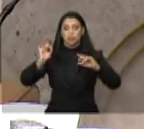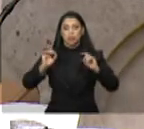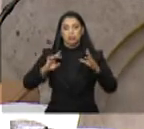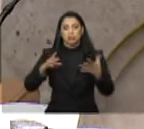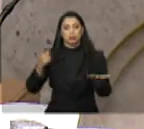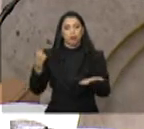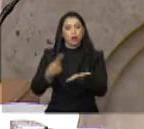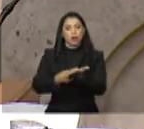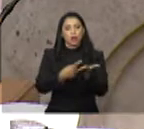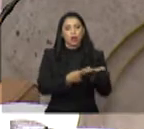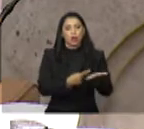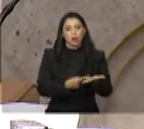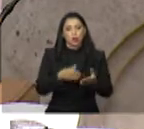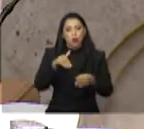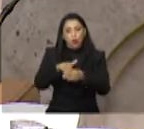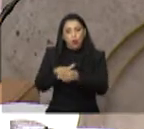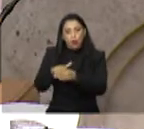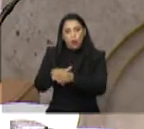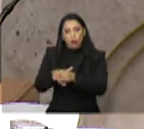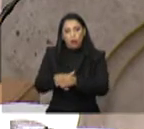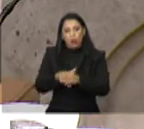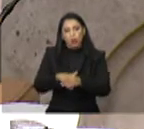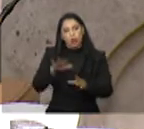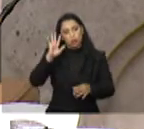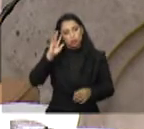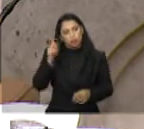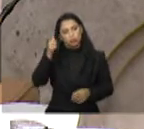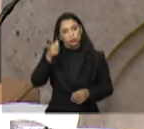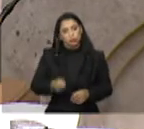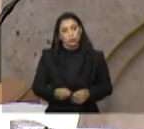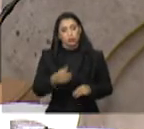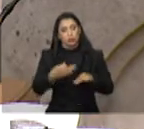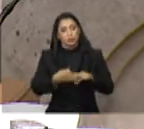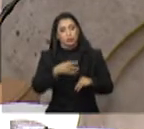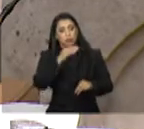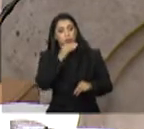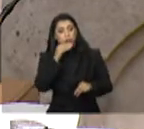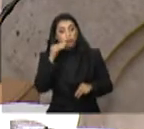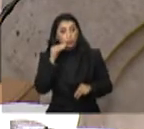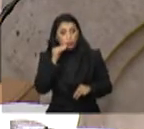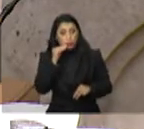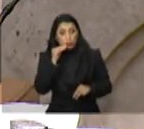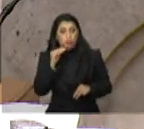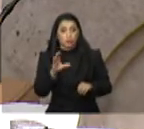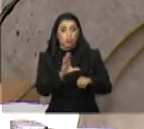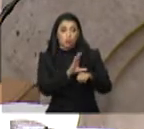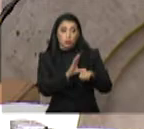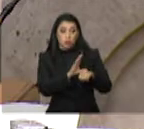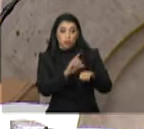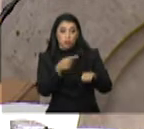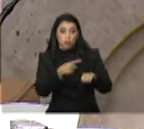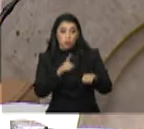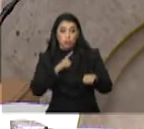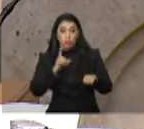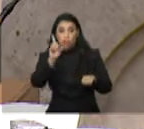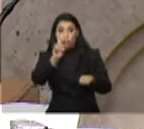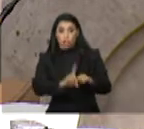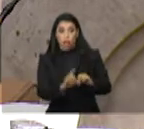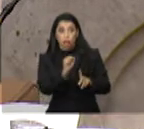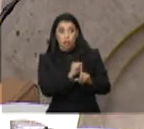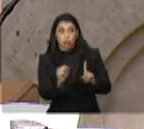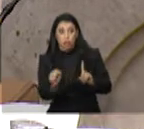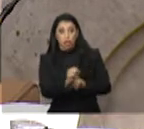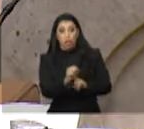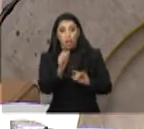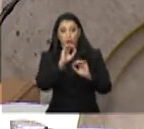acordam do Ministro Celso de Mello a controvérsia constitucional repito envolve direito social e